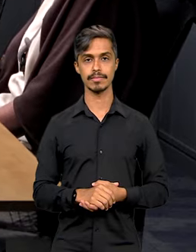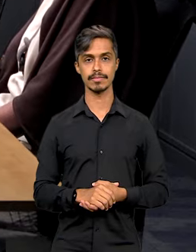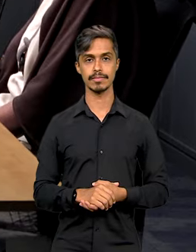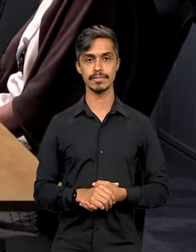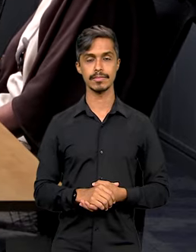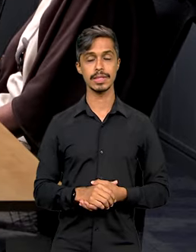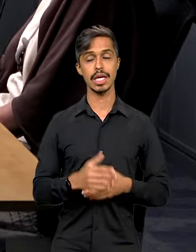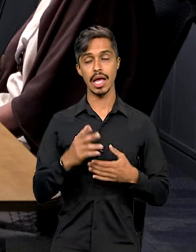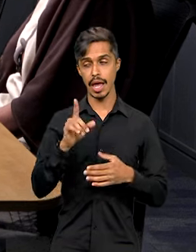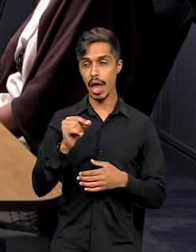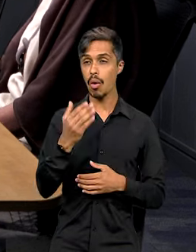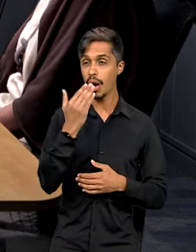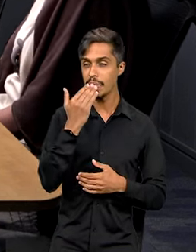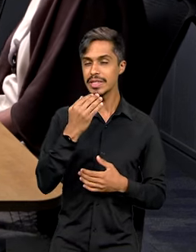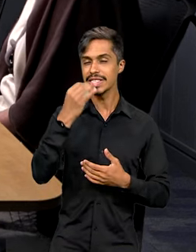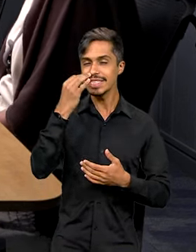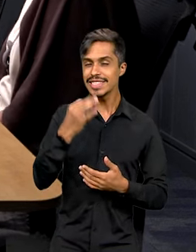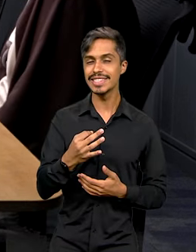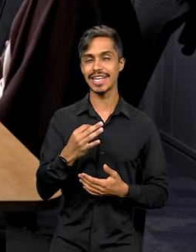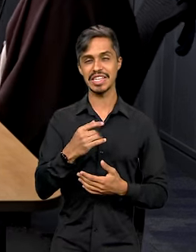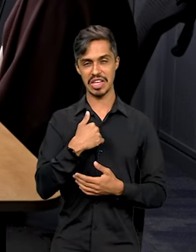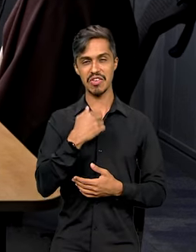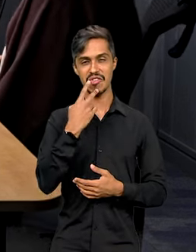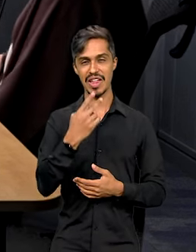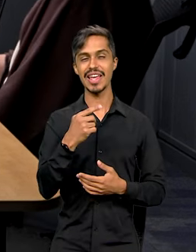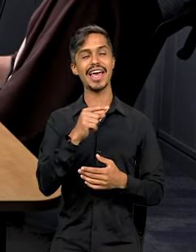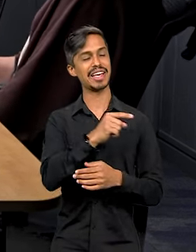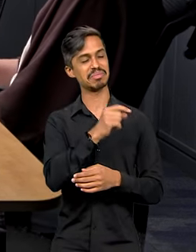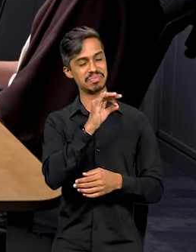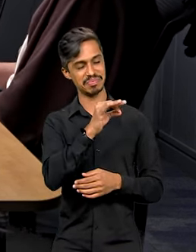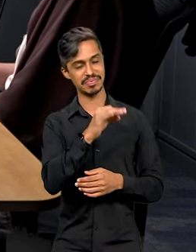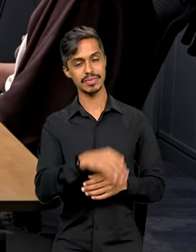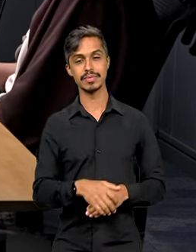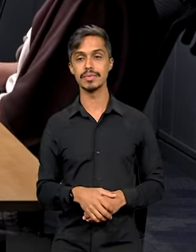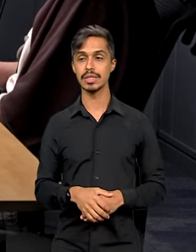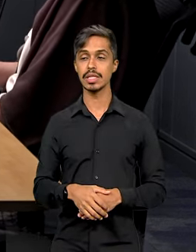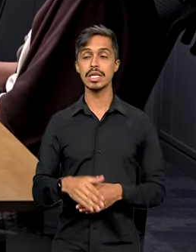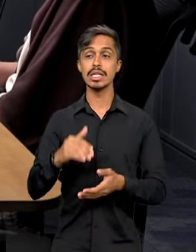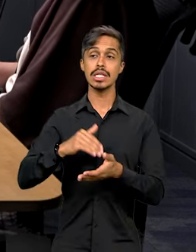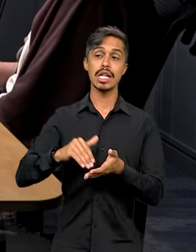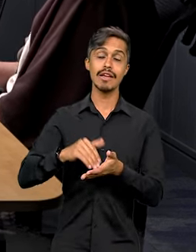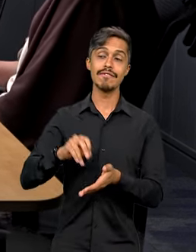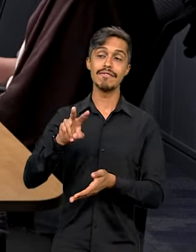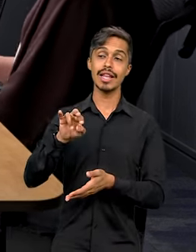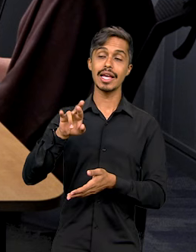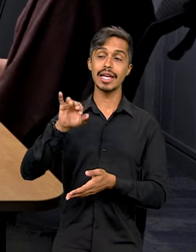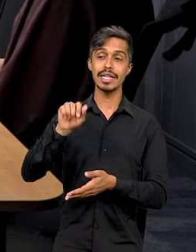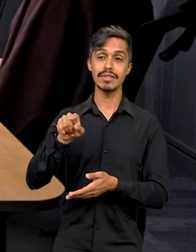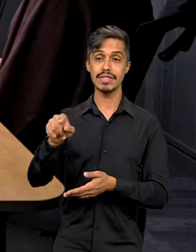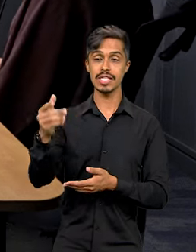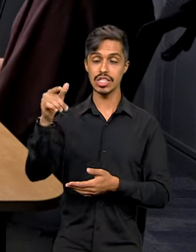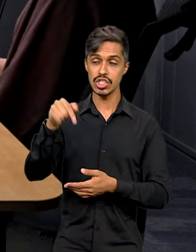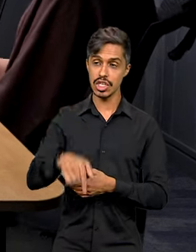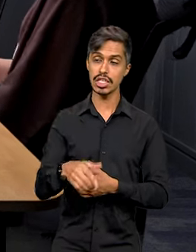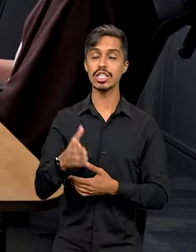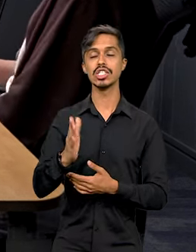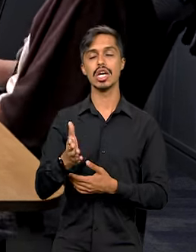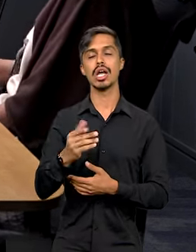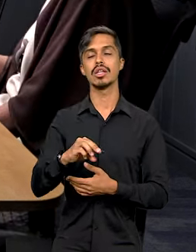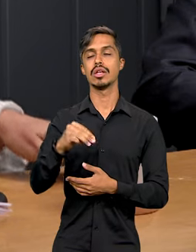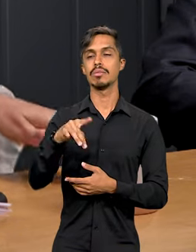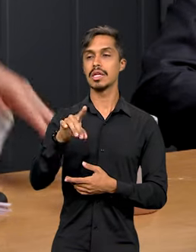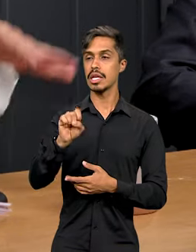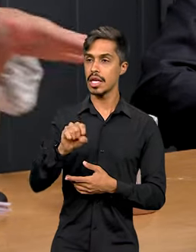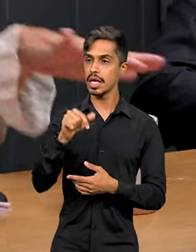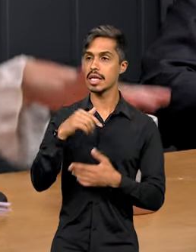é o alimentar direito como eu falei comida de verdade Néa de verdade secretária Valéria a senhora já teve aqui no MDS falando